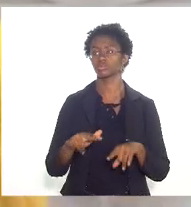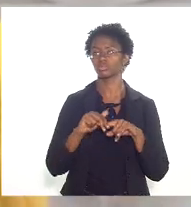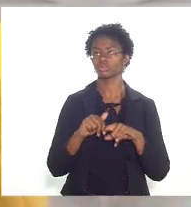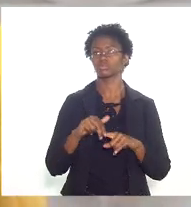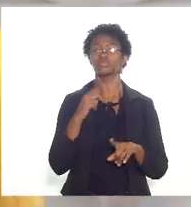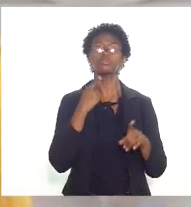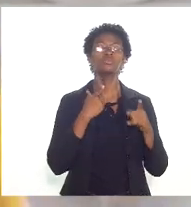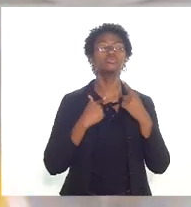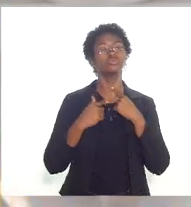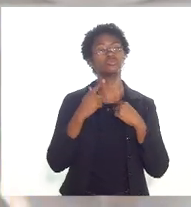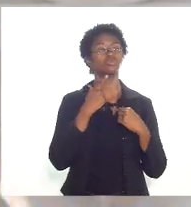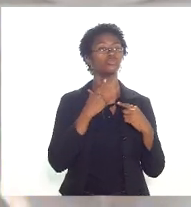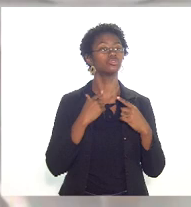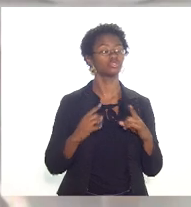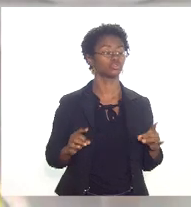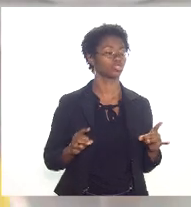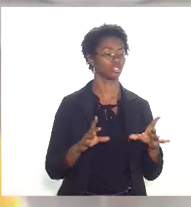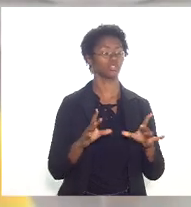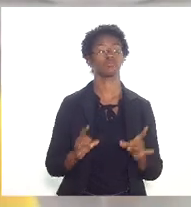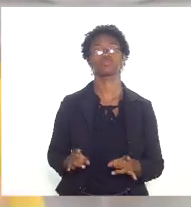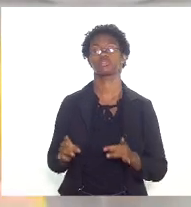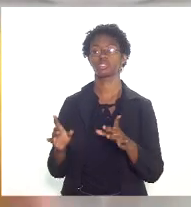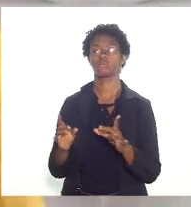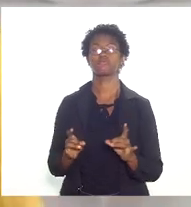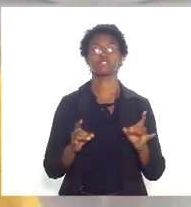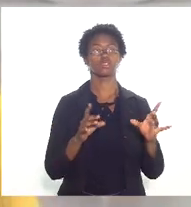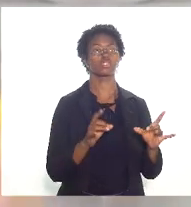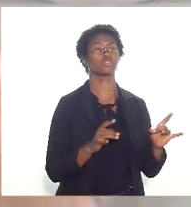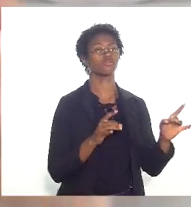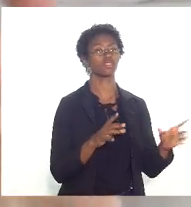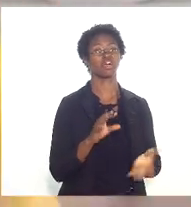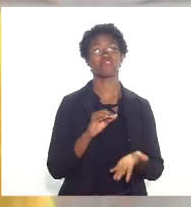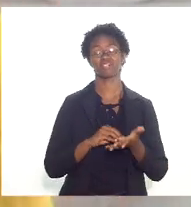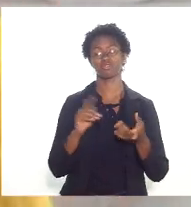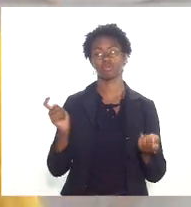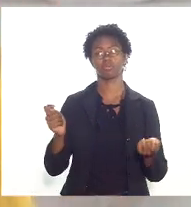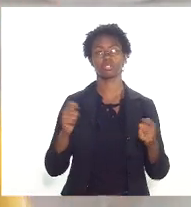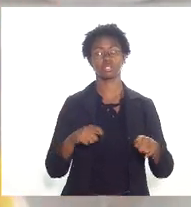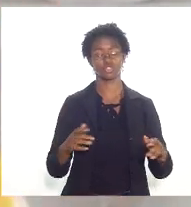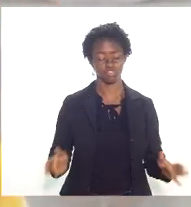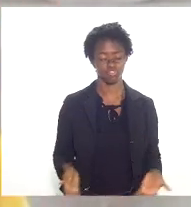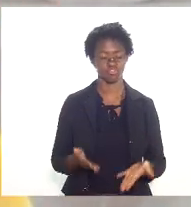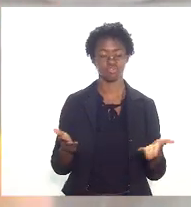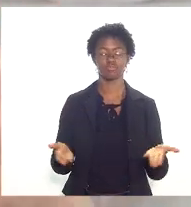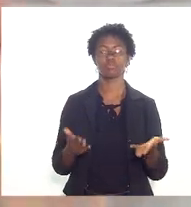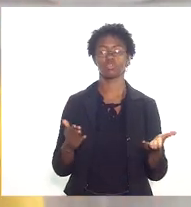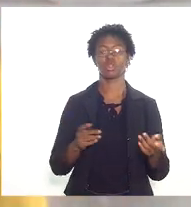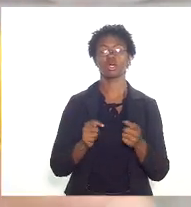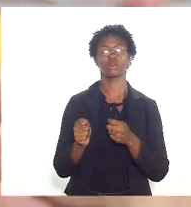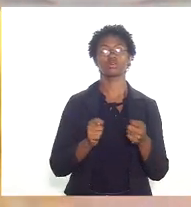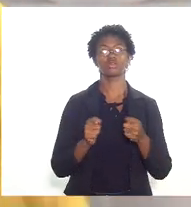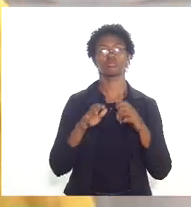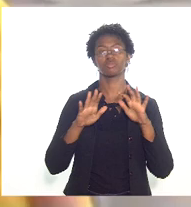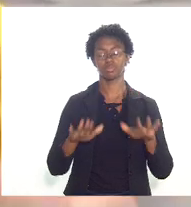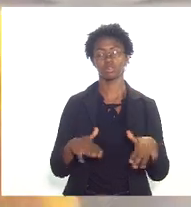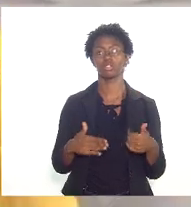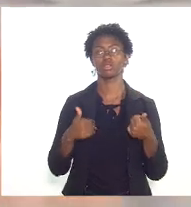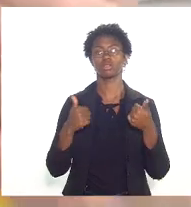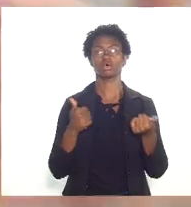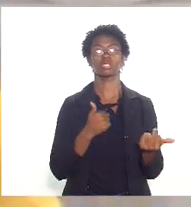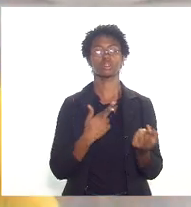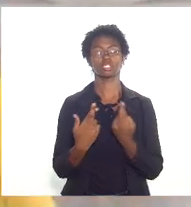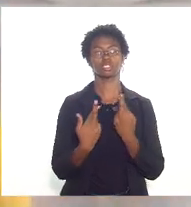desejo de privatizar na sua incompetência de fortalecer a economia de melhorar as relações